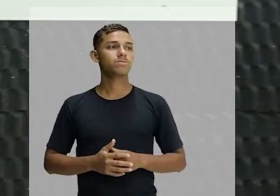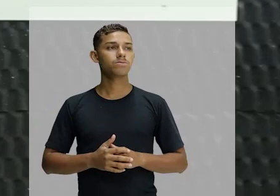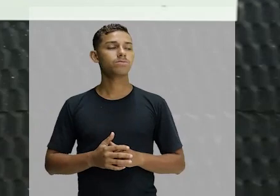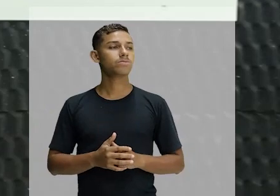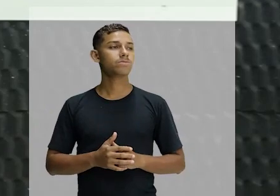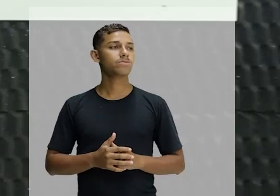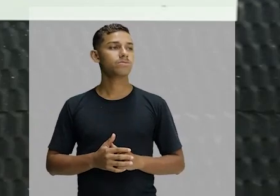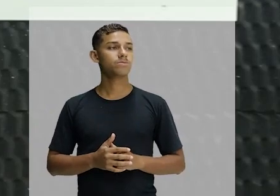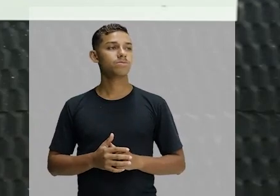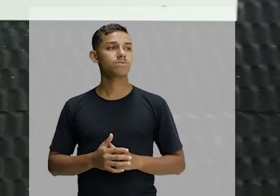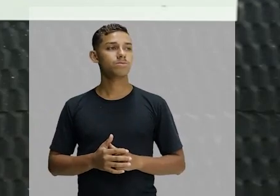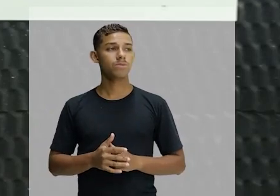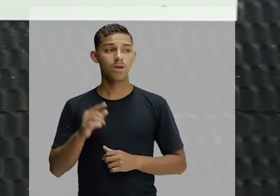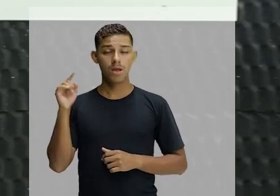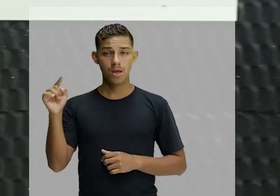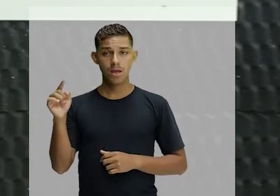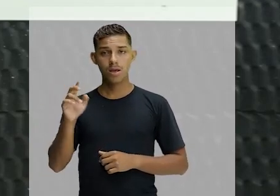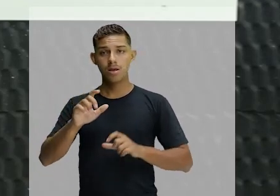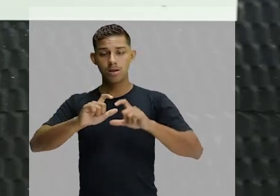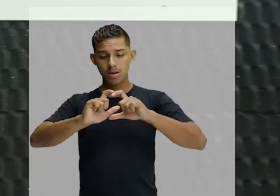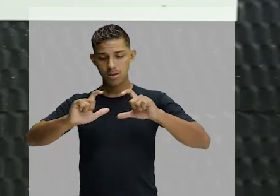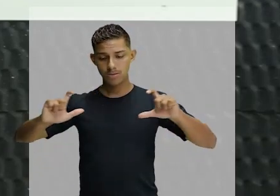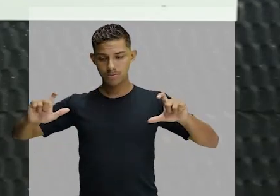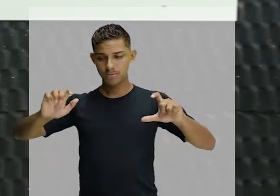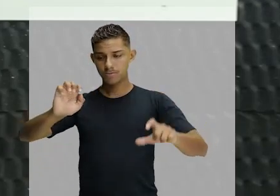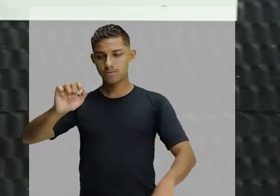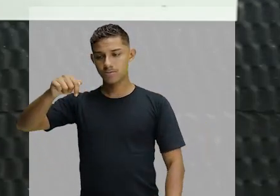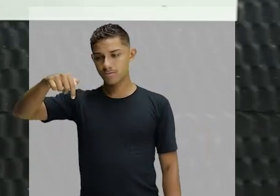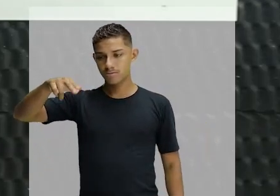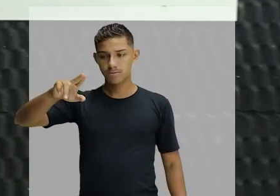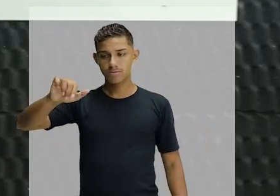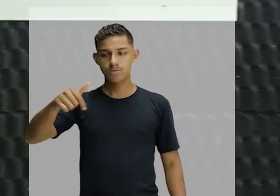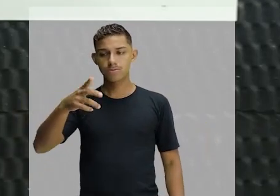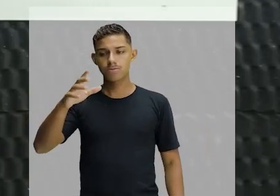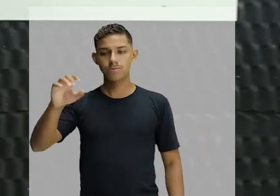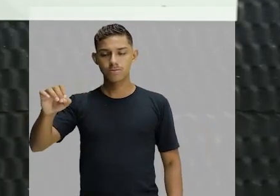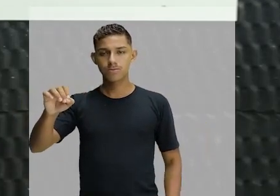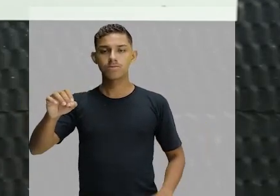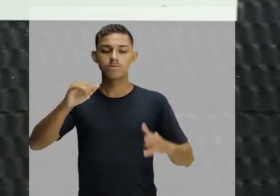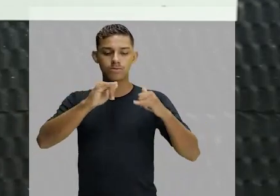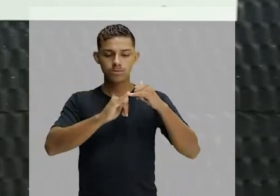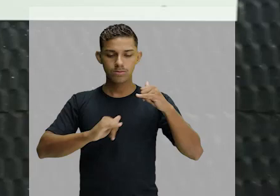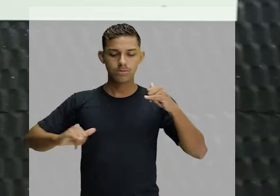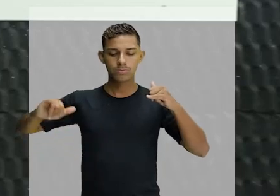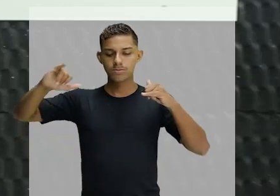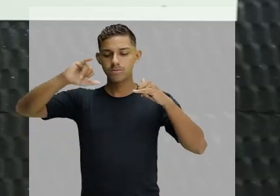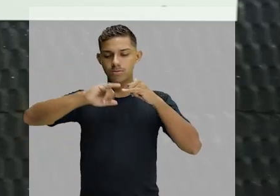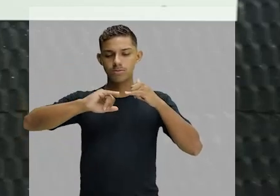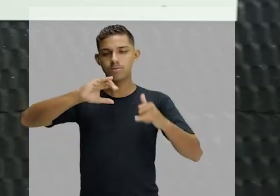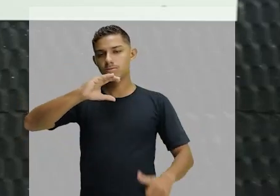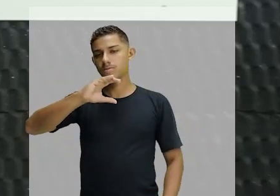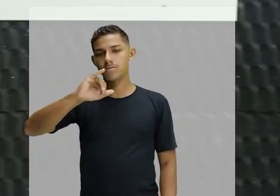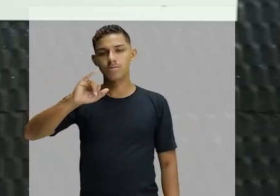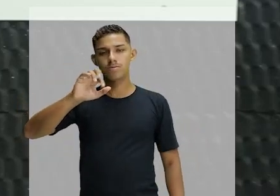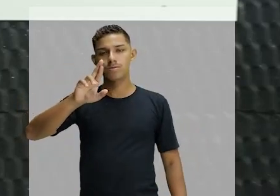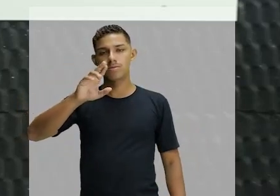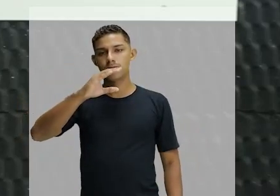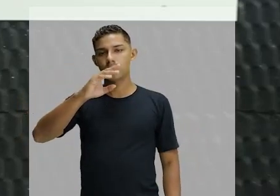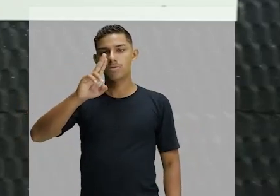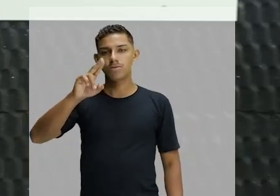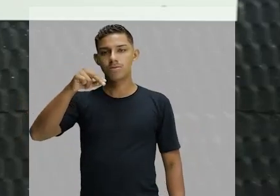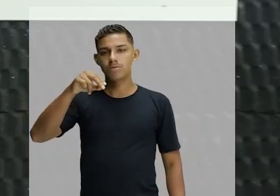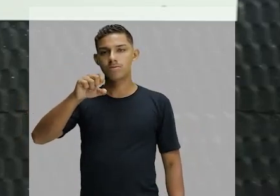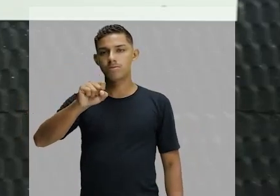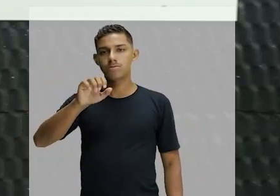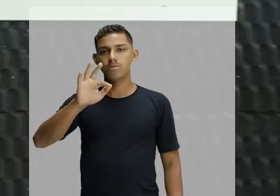coordenadas do centro e o raio da circunferência. Tá? Então, nessa letra A, ele falou que essa